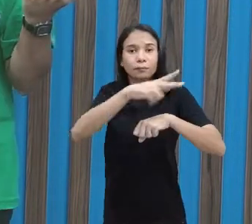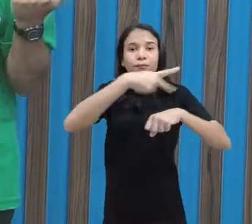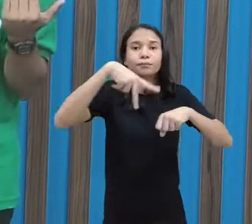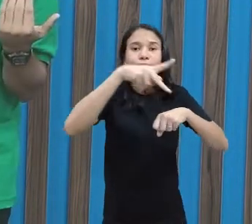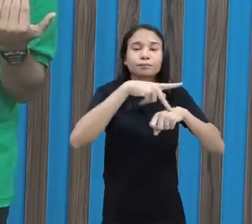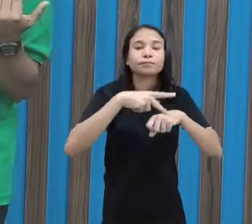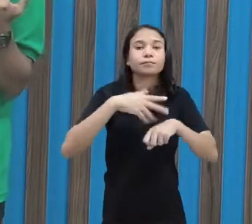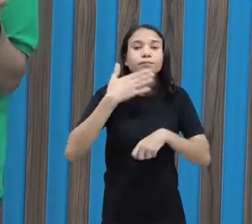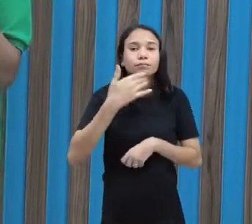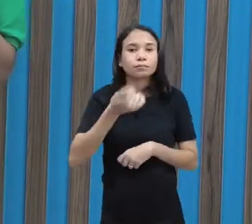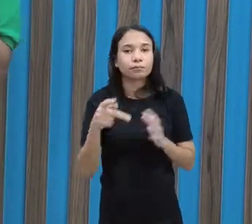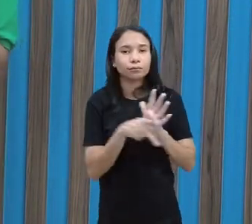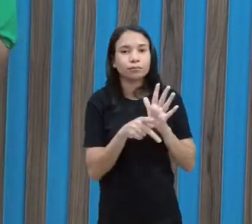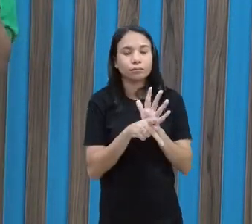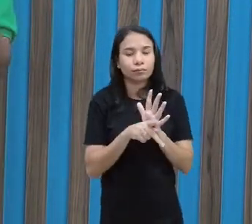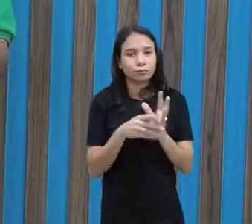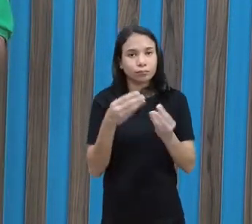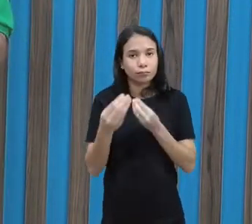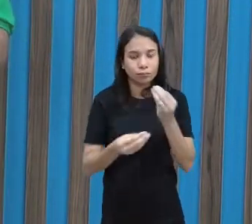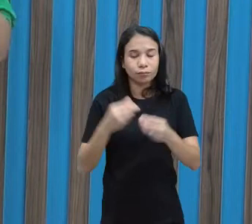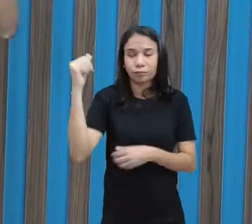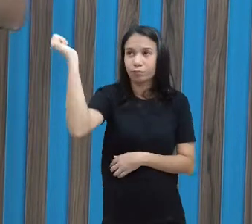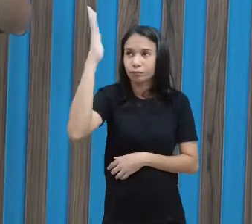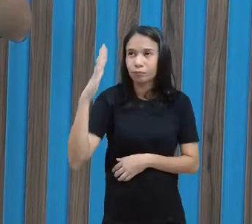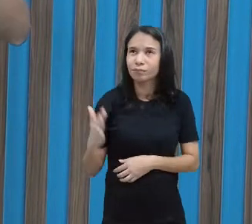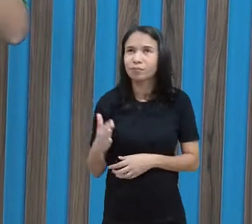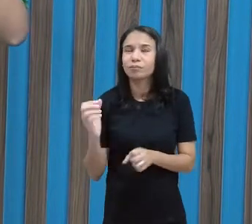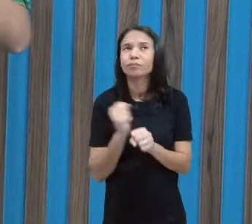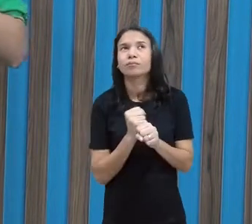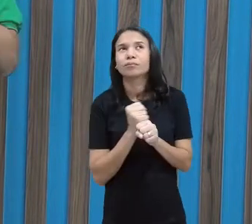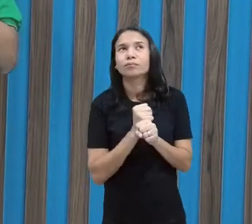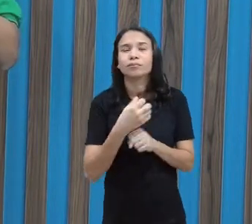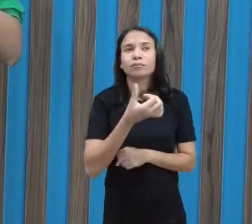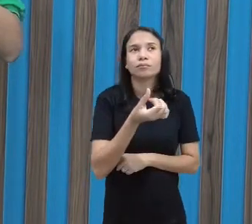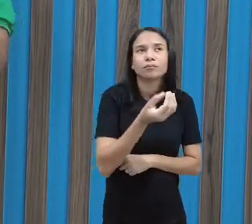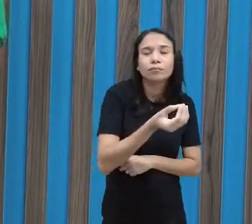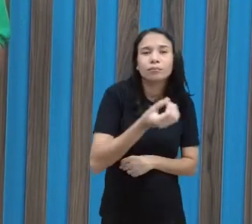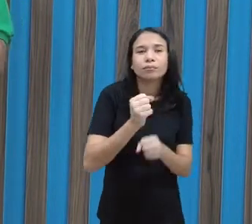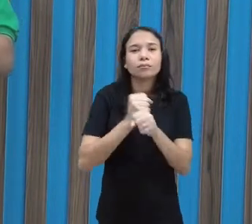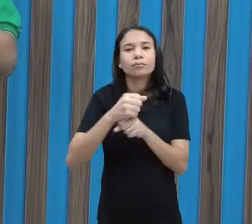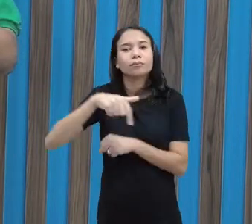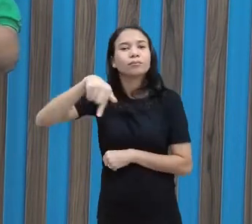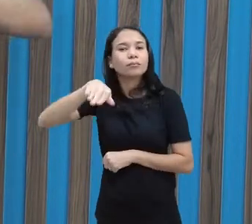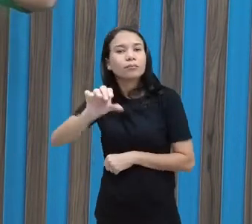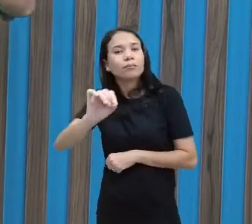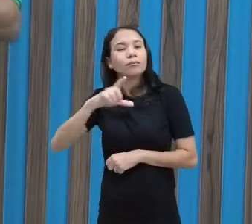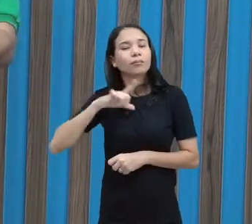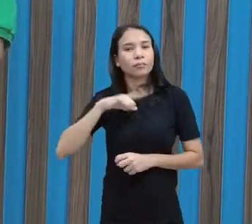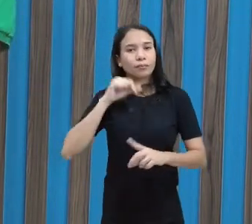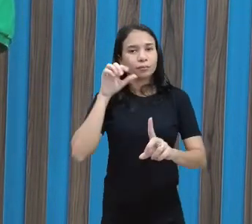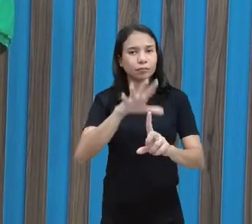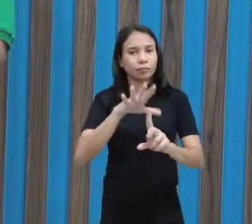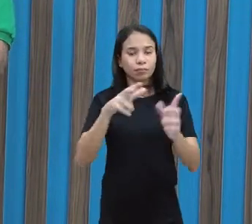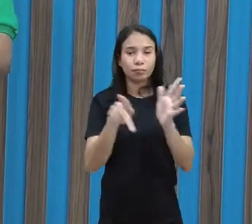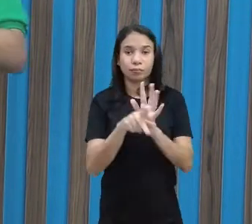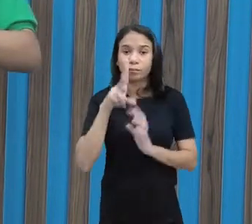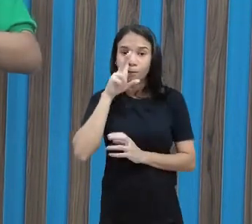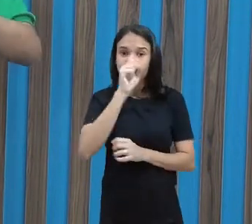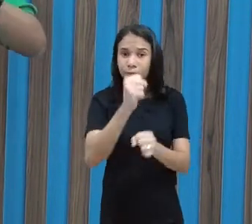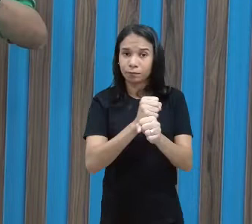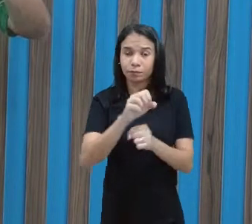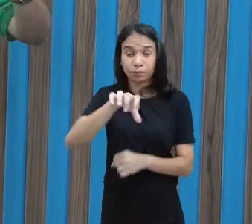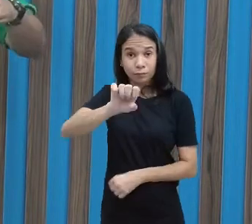importar essa tecnologia. O Brasil aconteceu nos anos 60 e 70, né? com forte impacto nos anos 80. Então